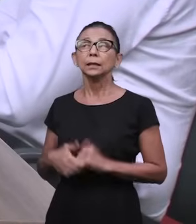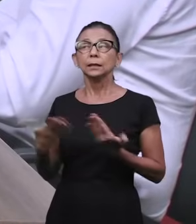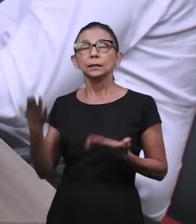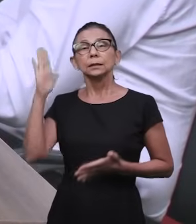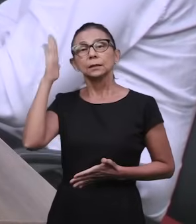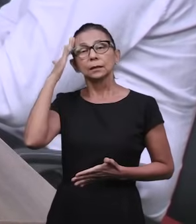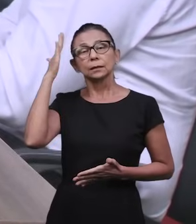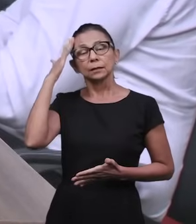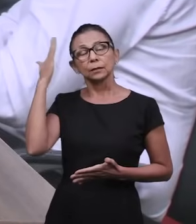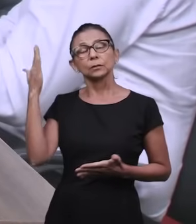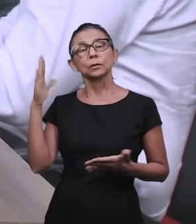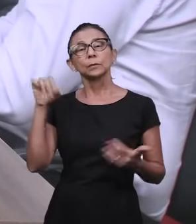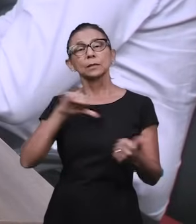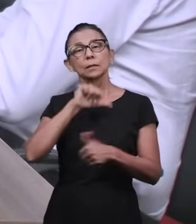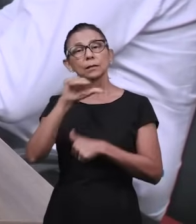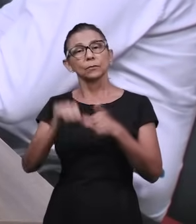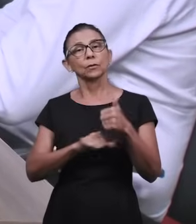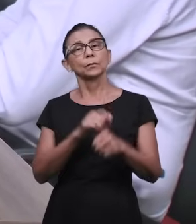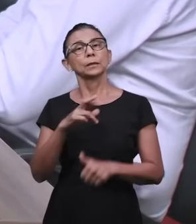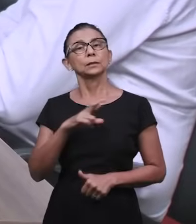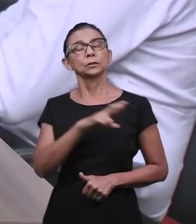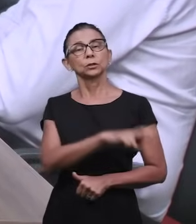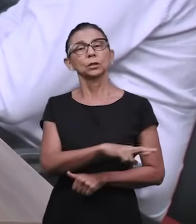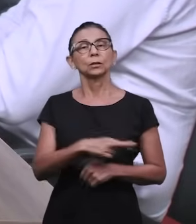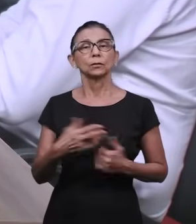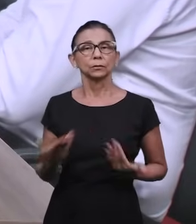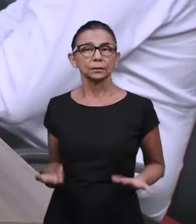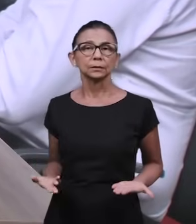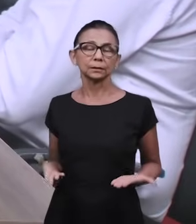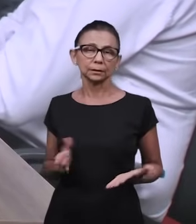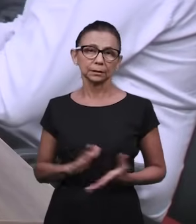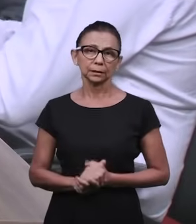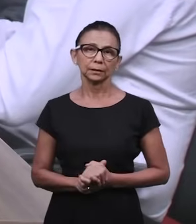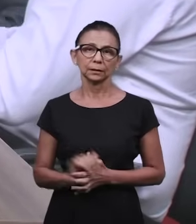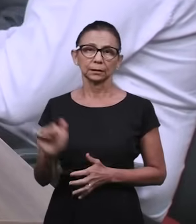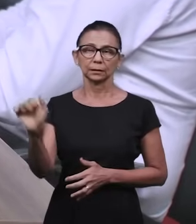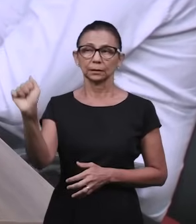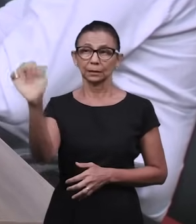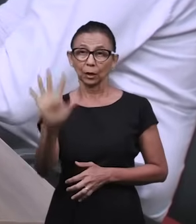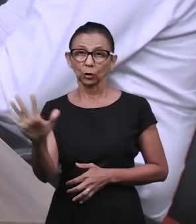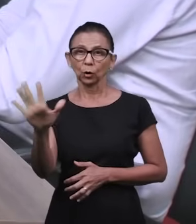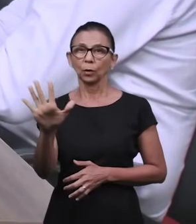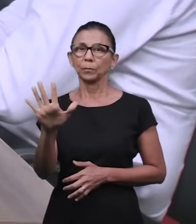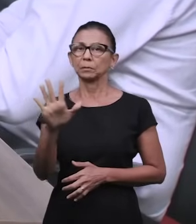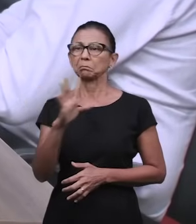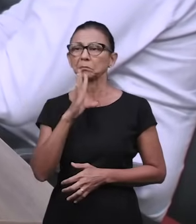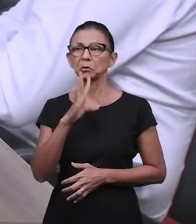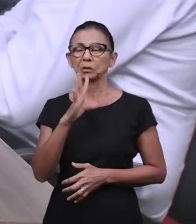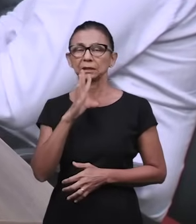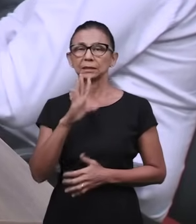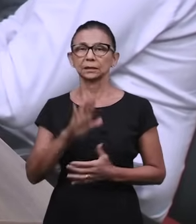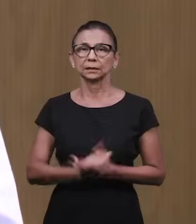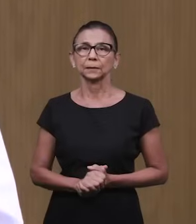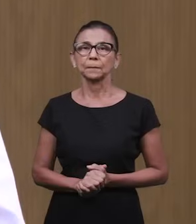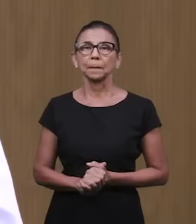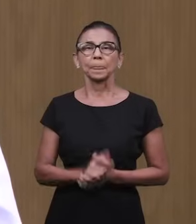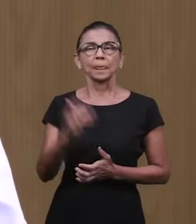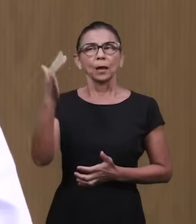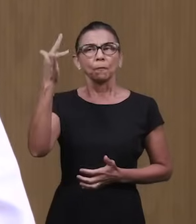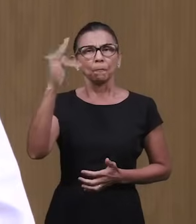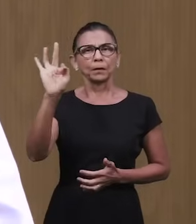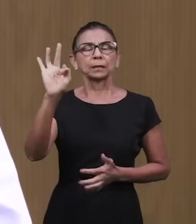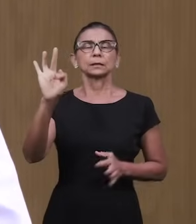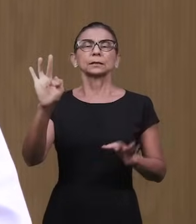também João Calvino, né, conhecido, e na região ali da França trouxe